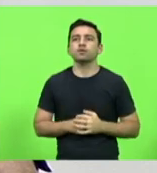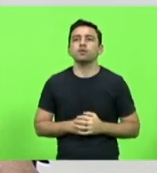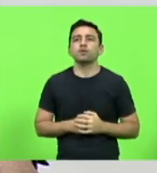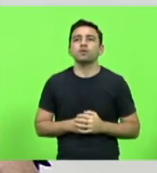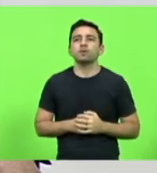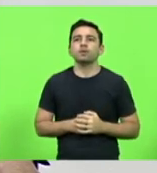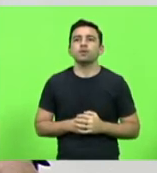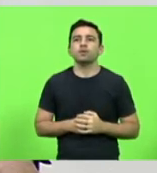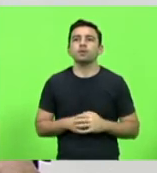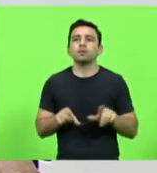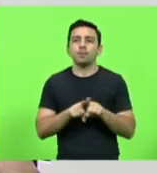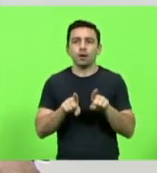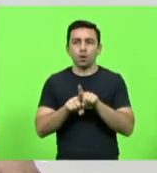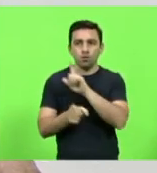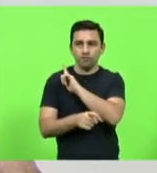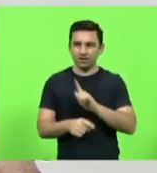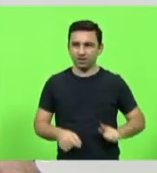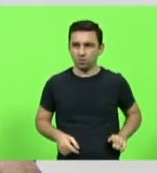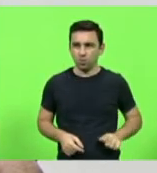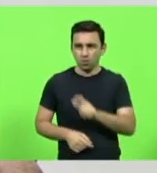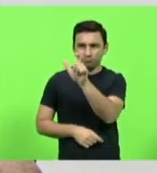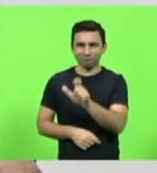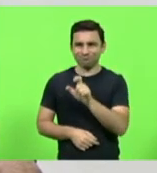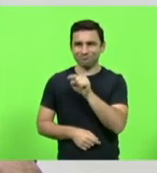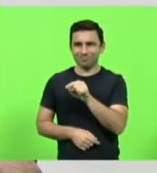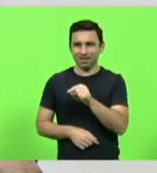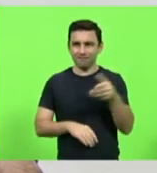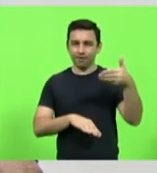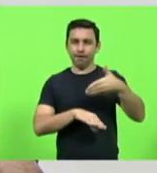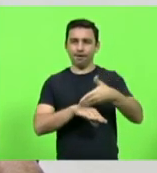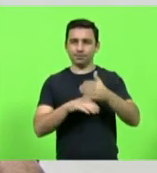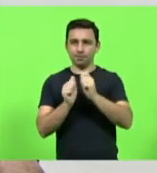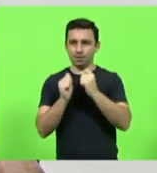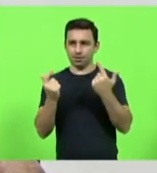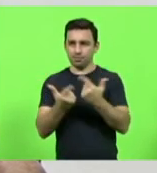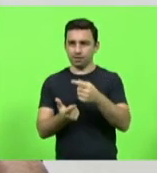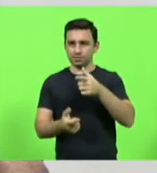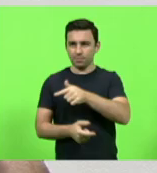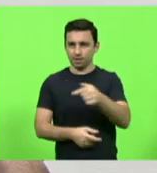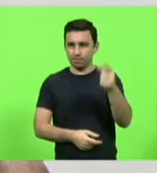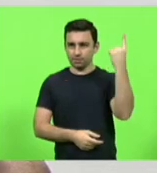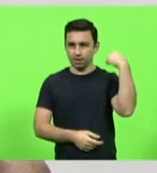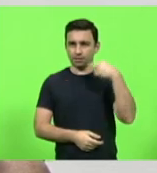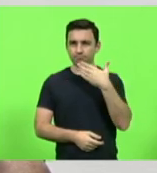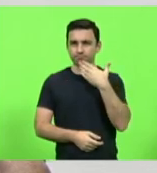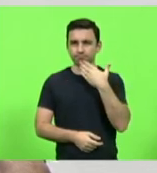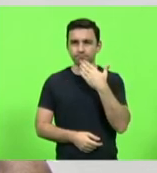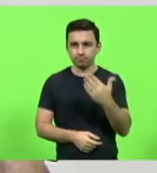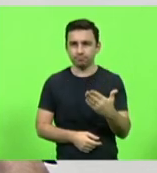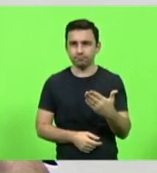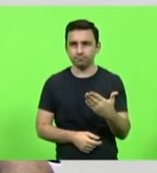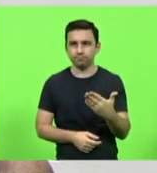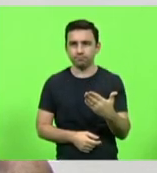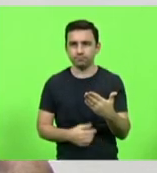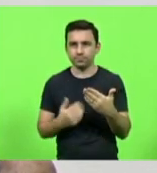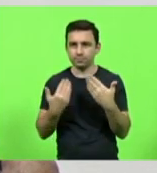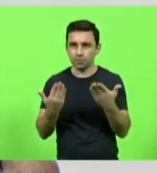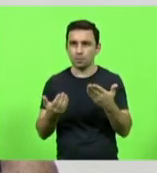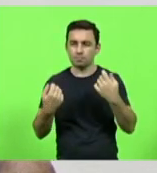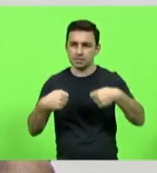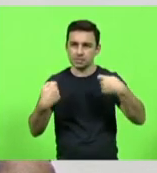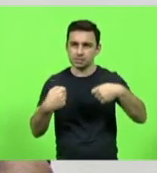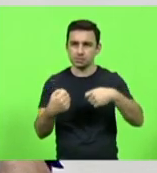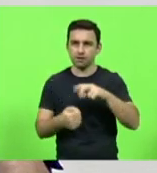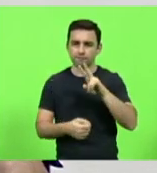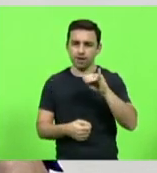O mesmo governador que vem aqui à Assembleia, semana retrasada, pedir para que se derrube um veto